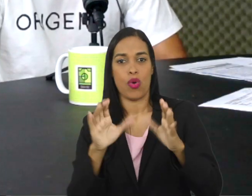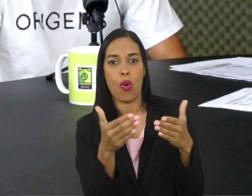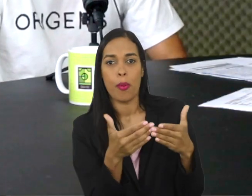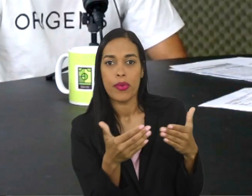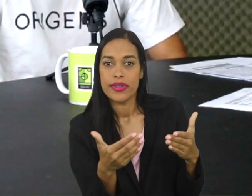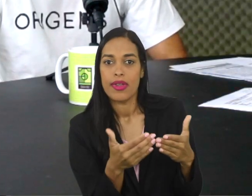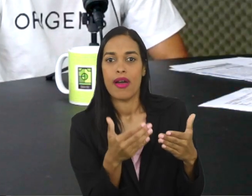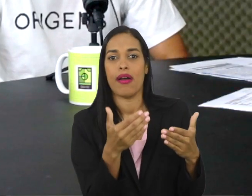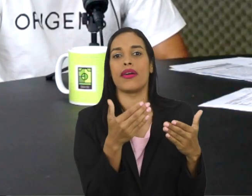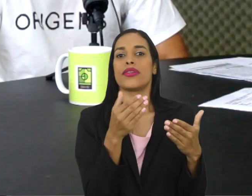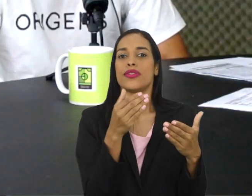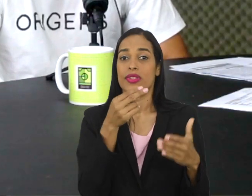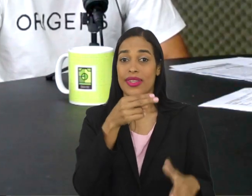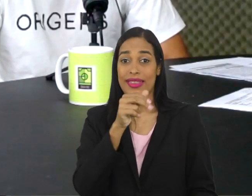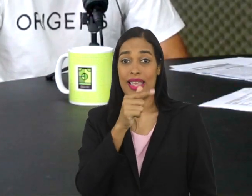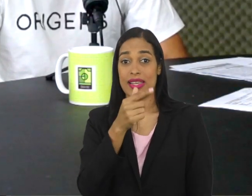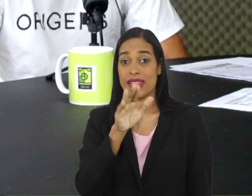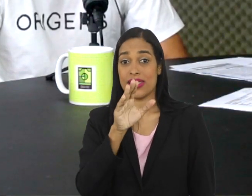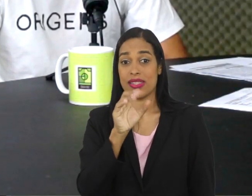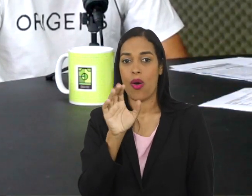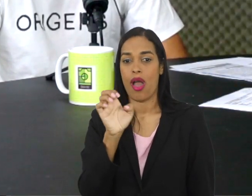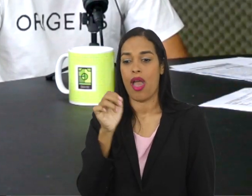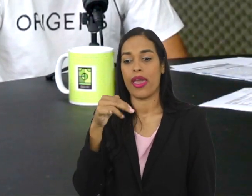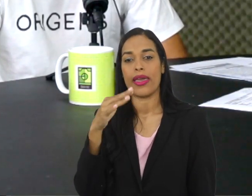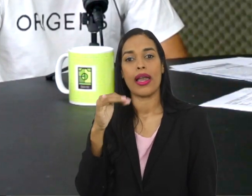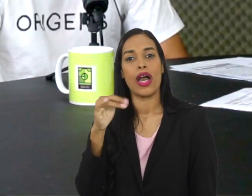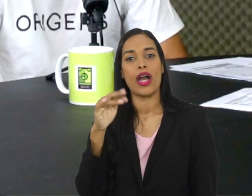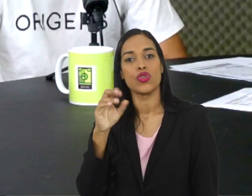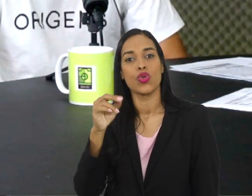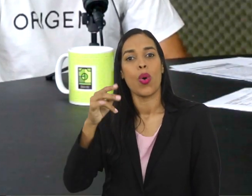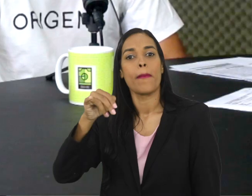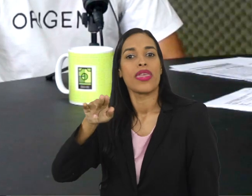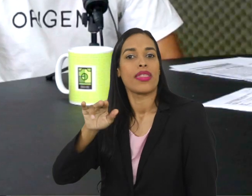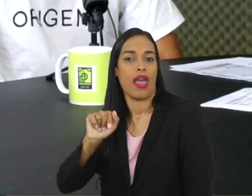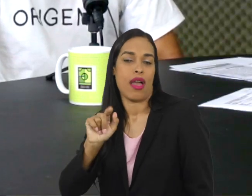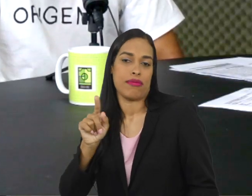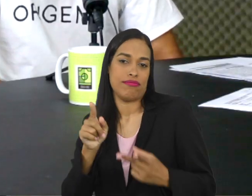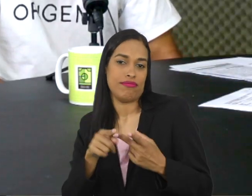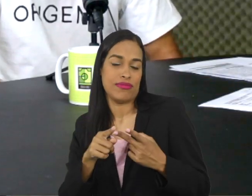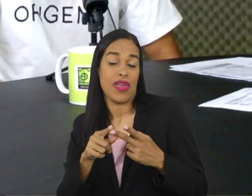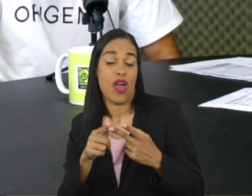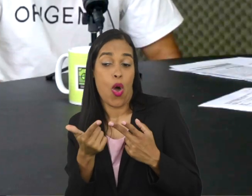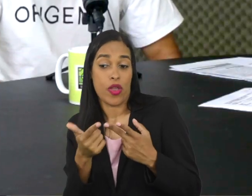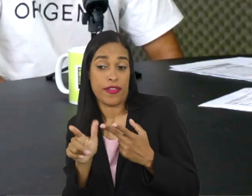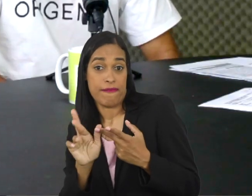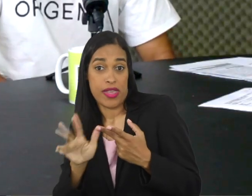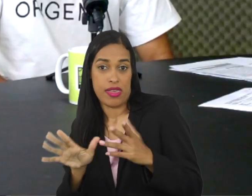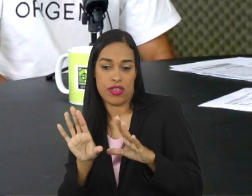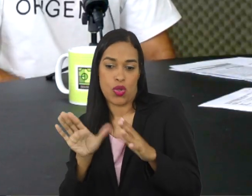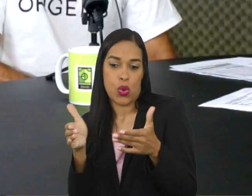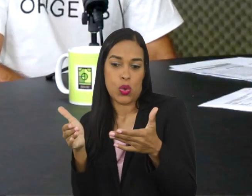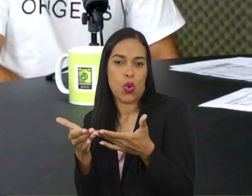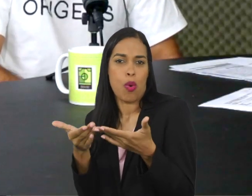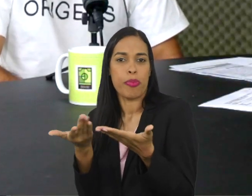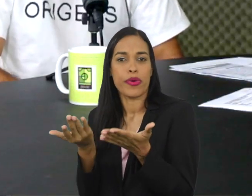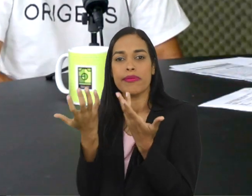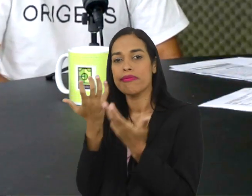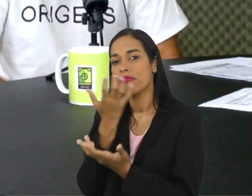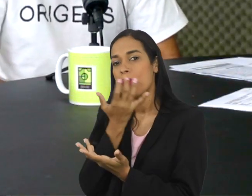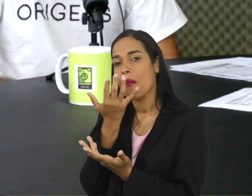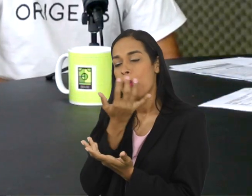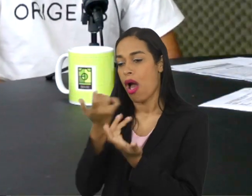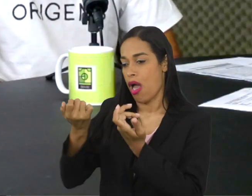comunidade, como a Nação Encanto do Pina, que Maiara comentou. E outra coisa é você montar um grupo e tocar músicas de